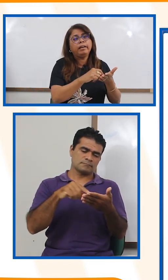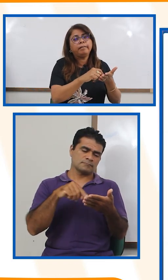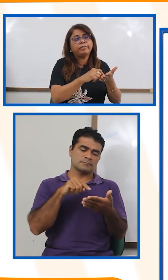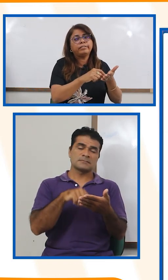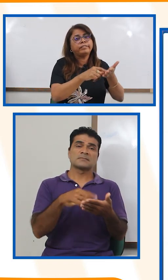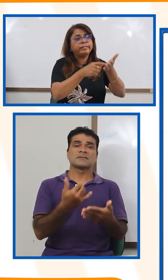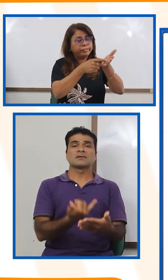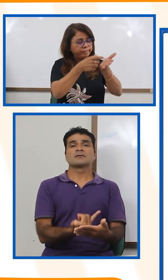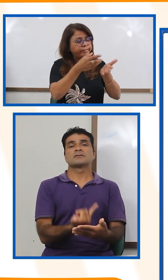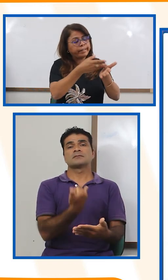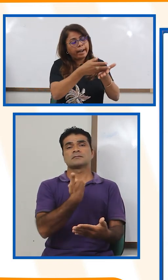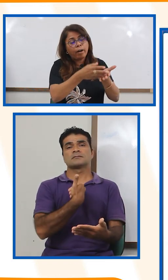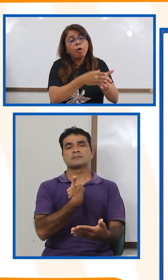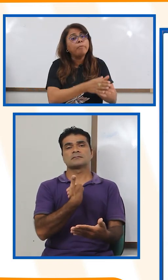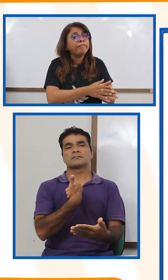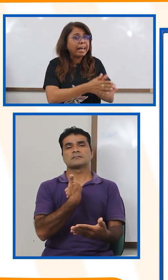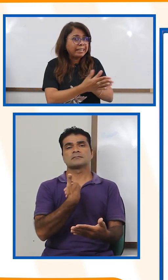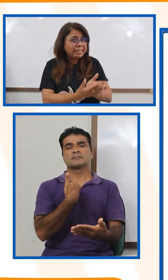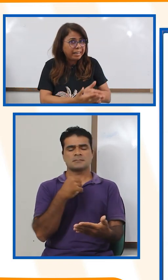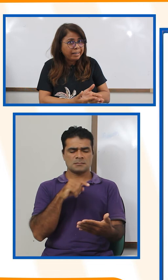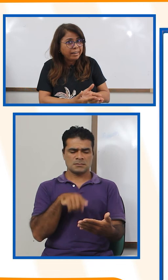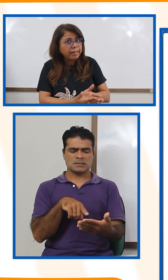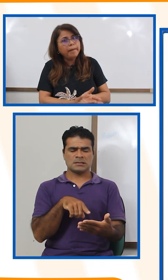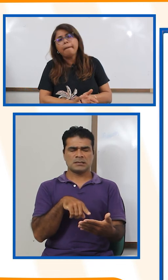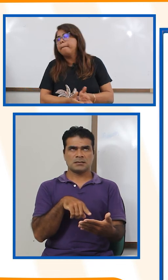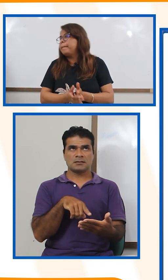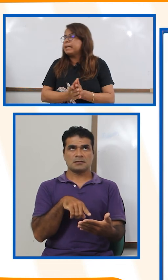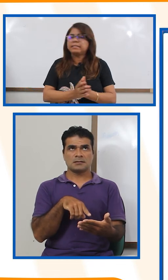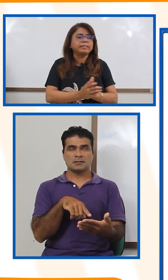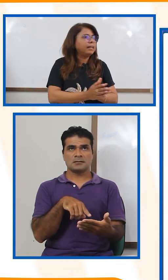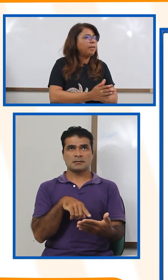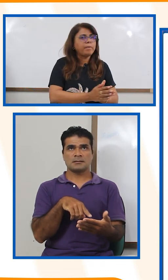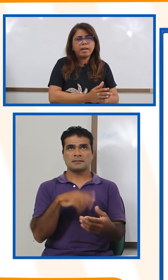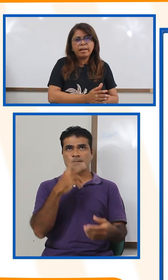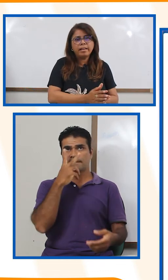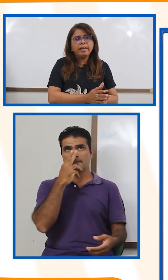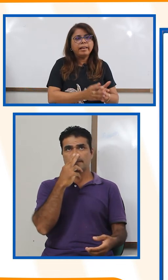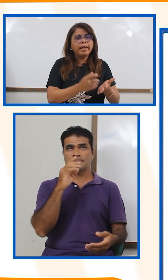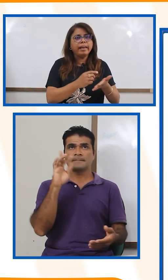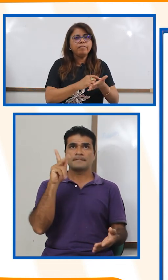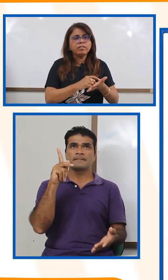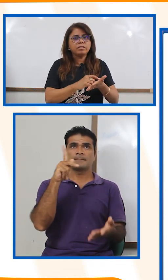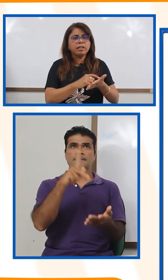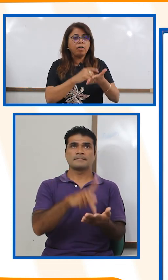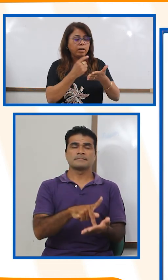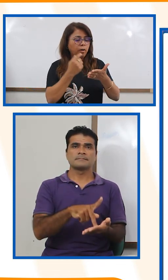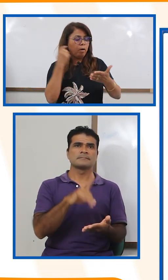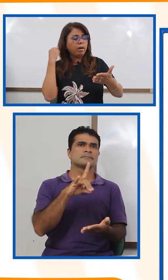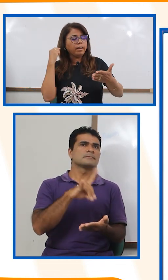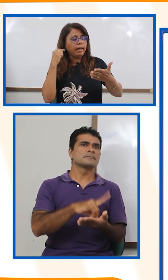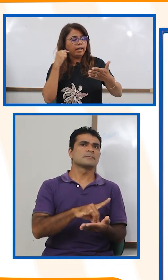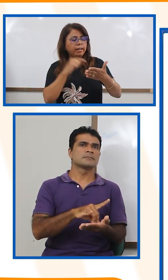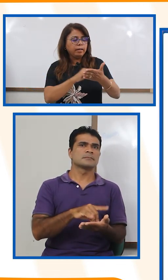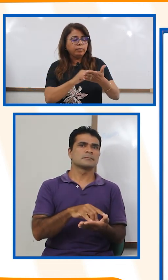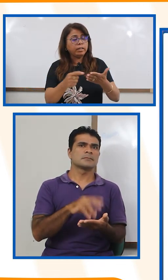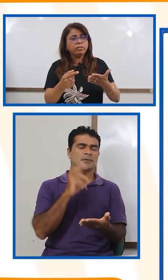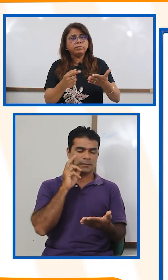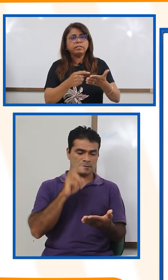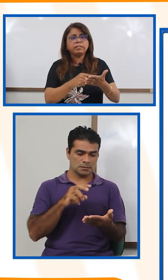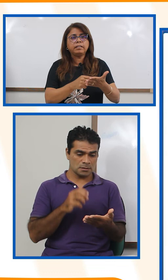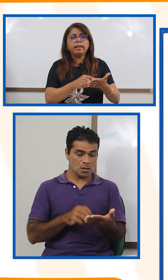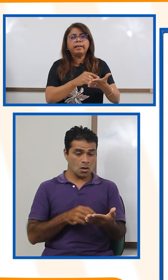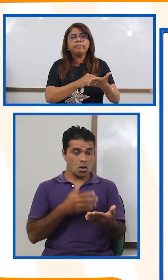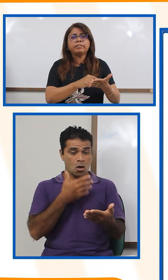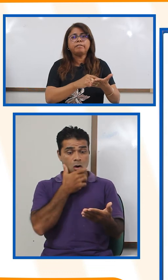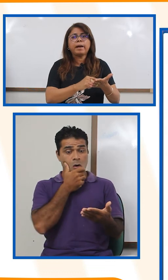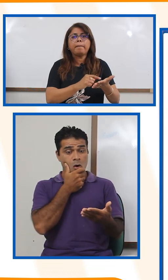que tá lá como verdadeira, mas não é. E aí você olha uma